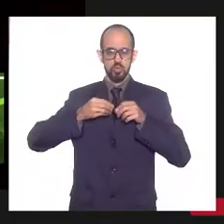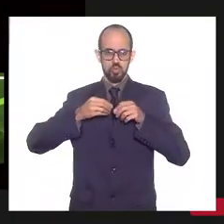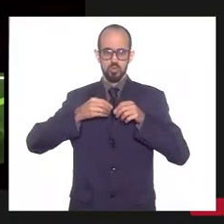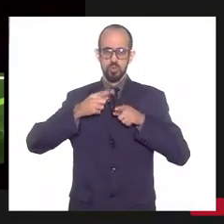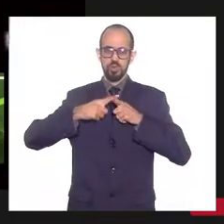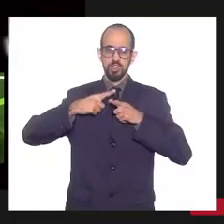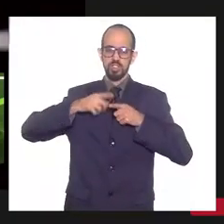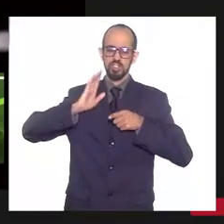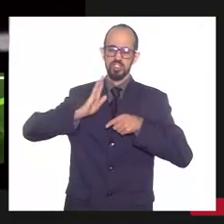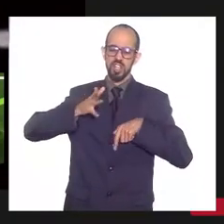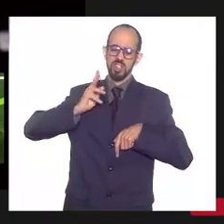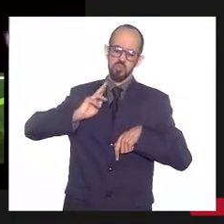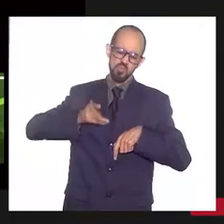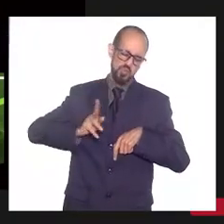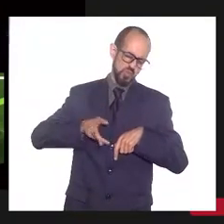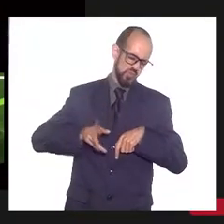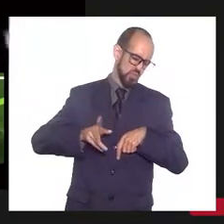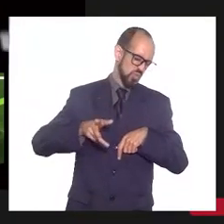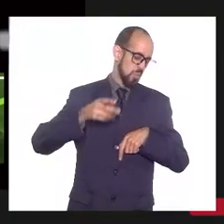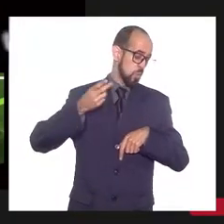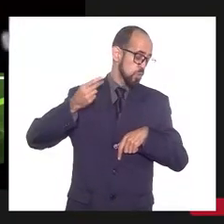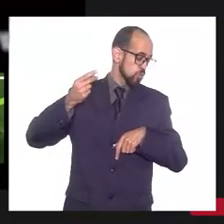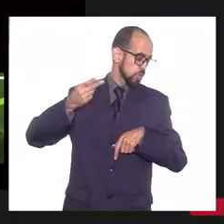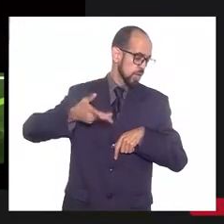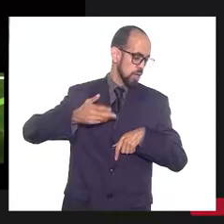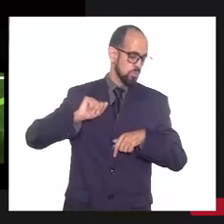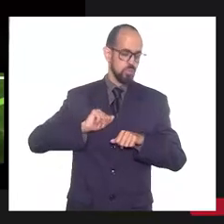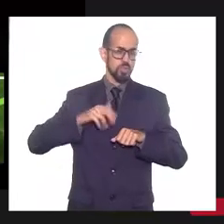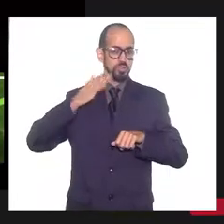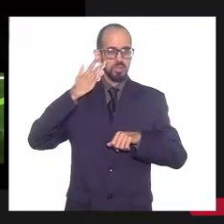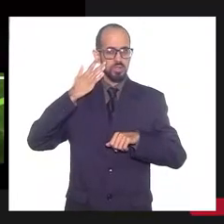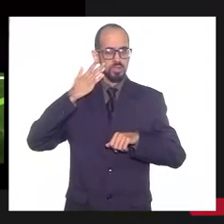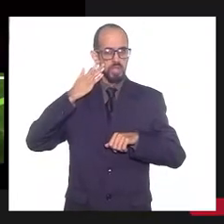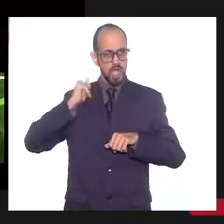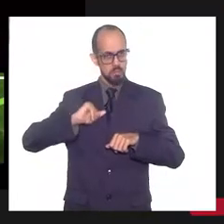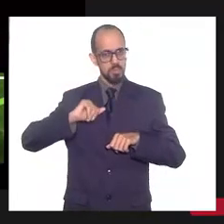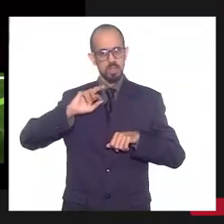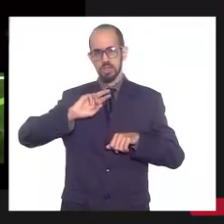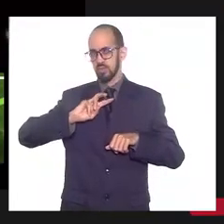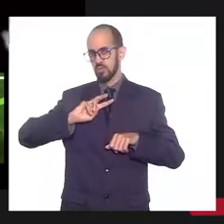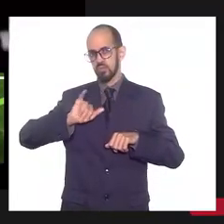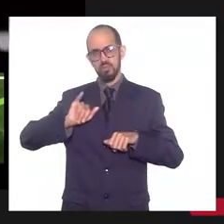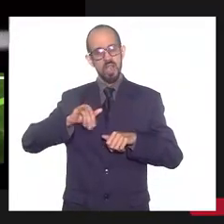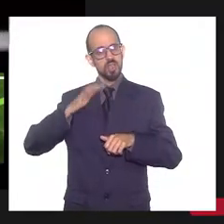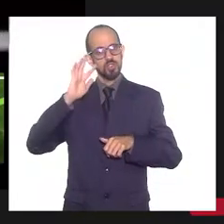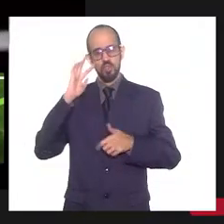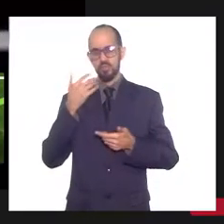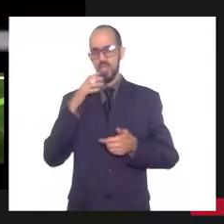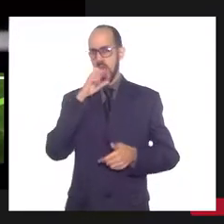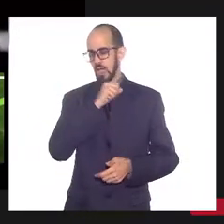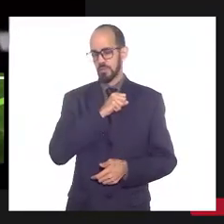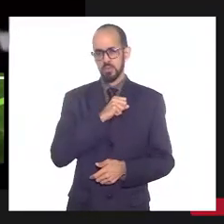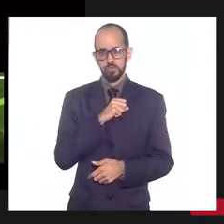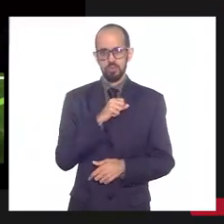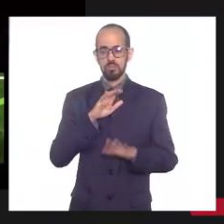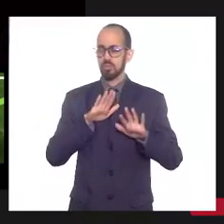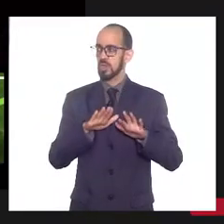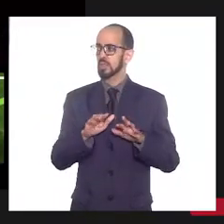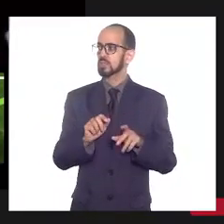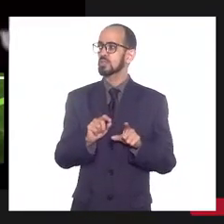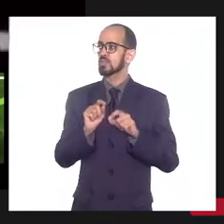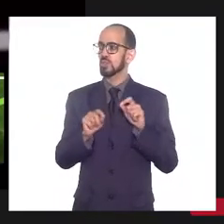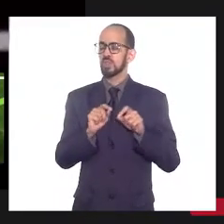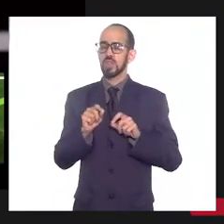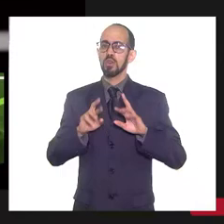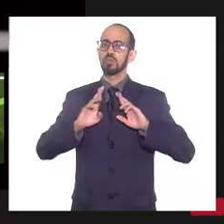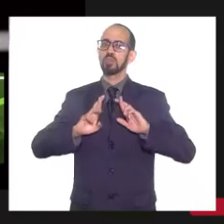aneel são muito tempo muito tempo e sabe que não vai não é assim que funciona é mas eu espero